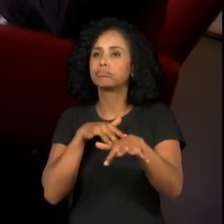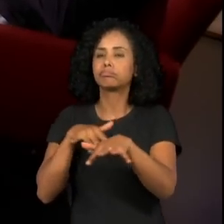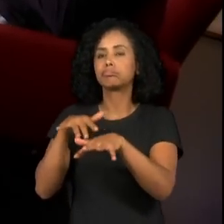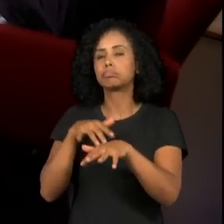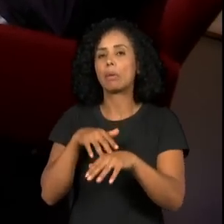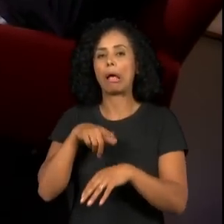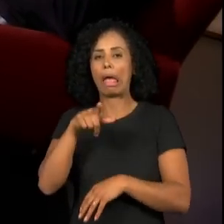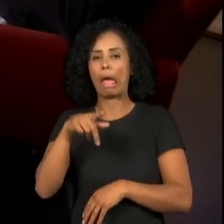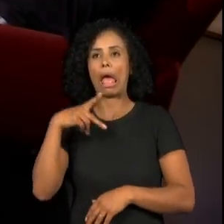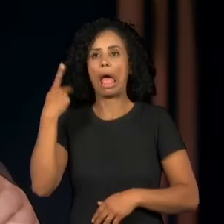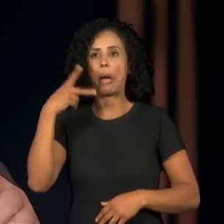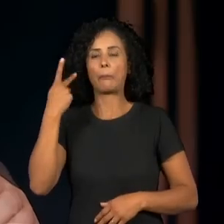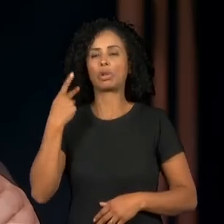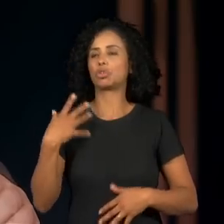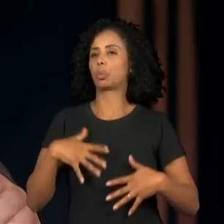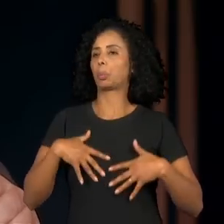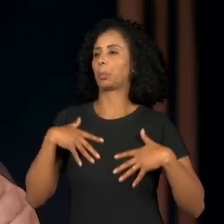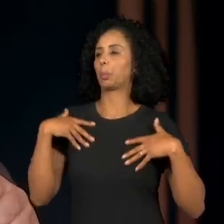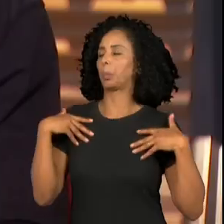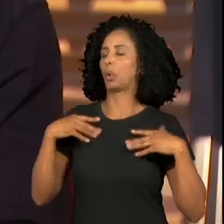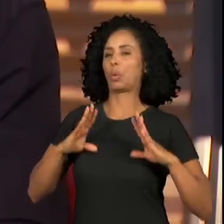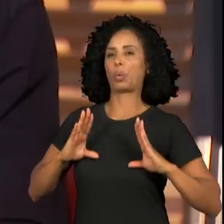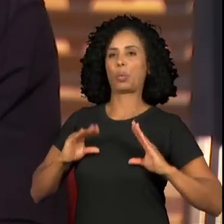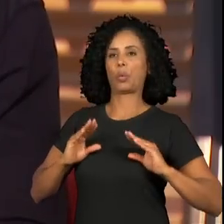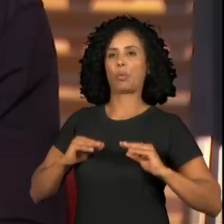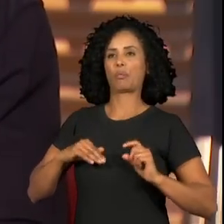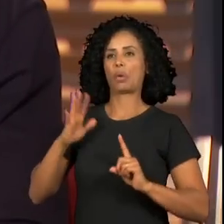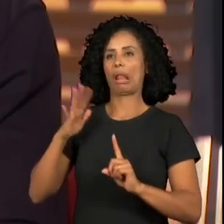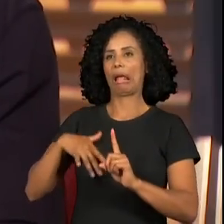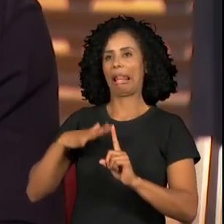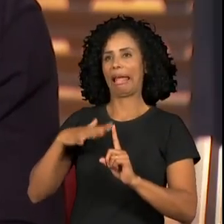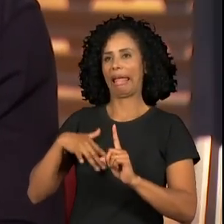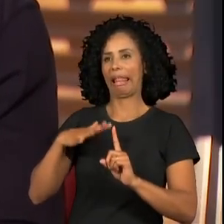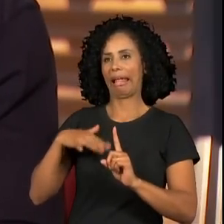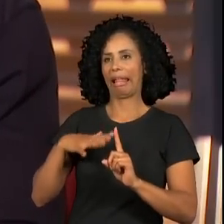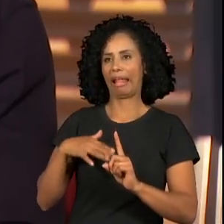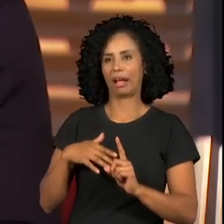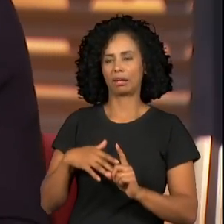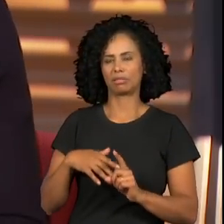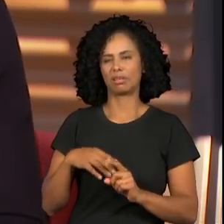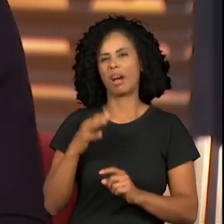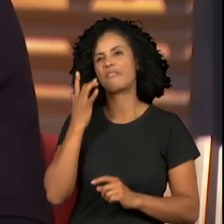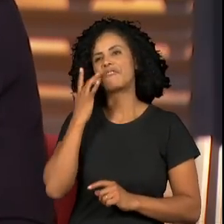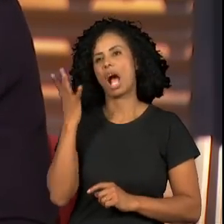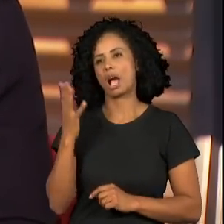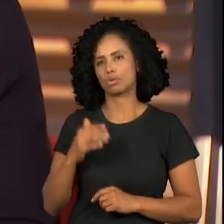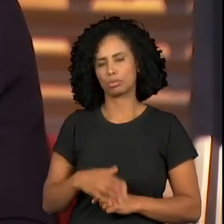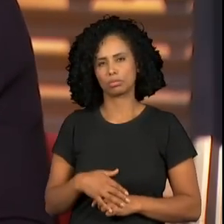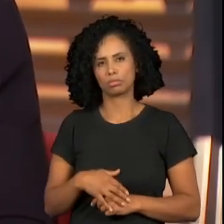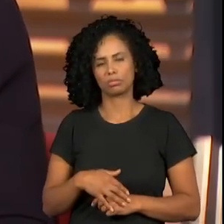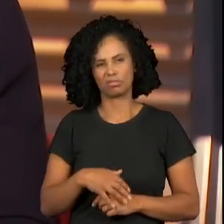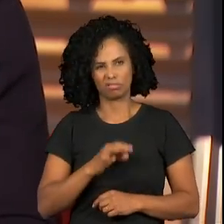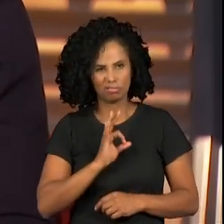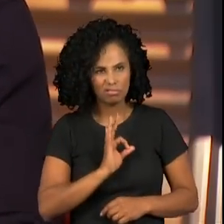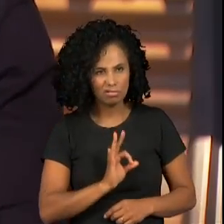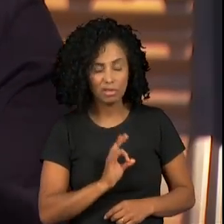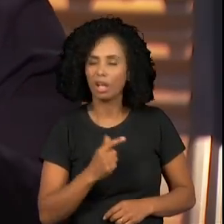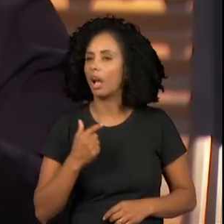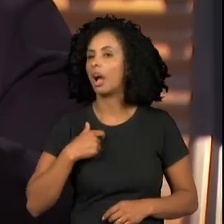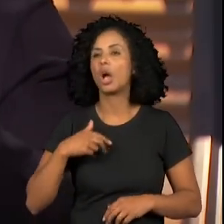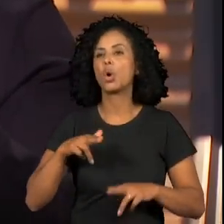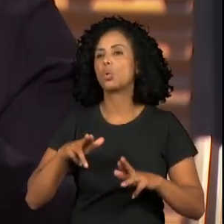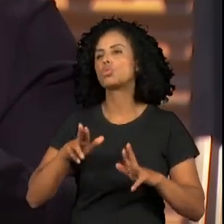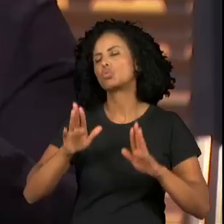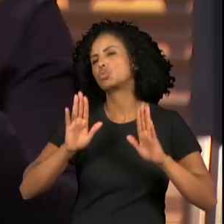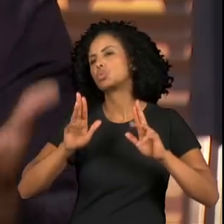sentir muito, né? Muito confortável. Eu nunca tive ídolo político. Tem alguns políticos que eu já acreditei, tem políticos